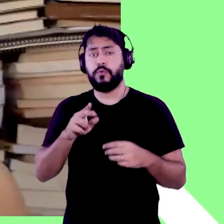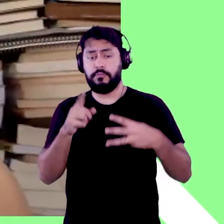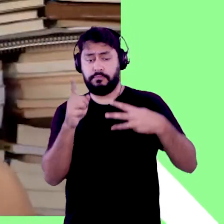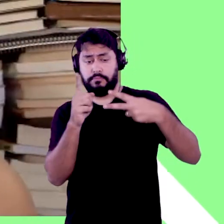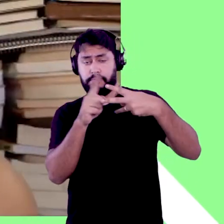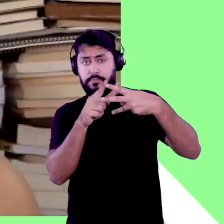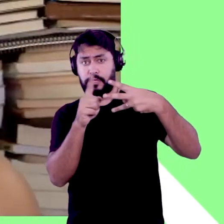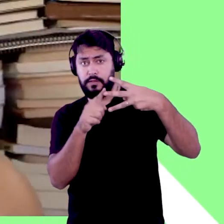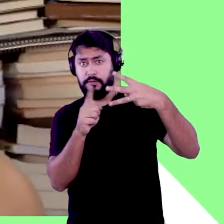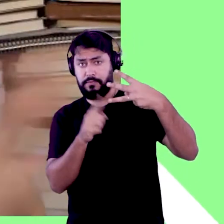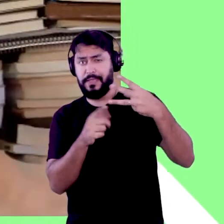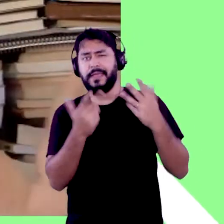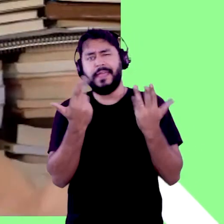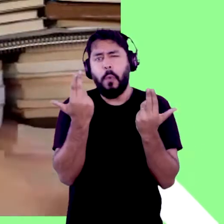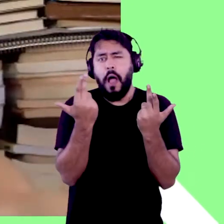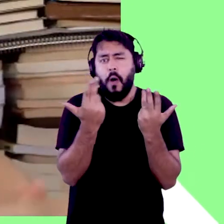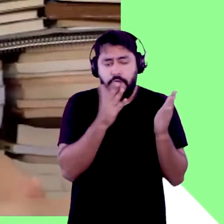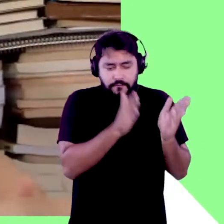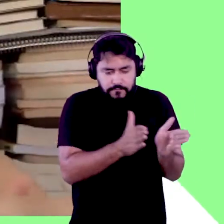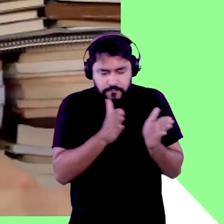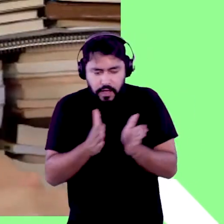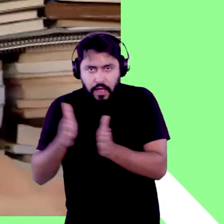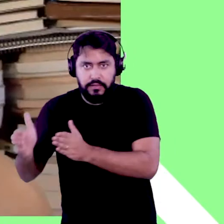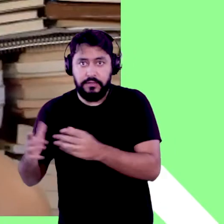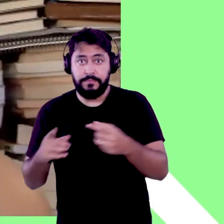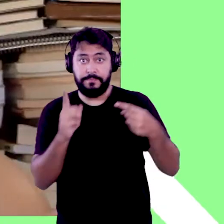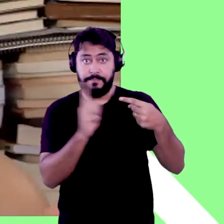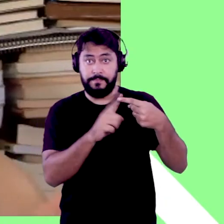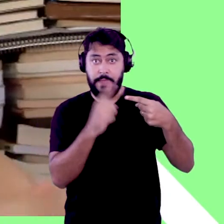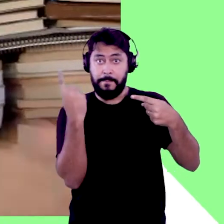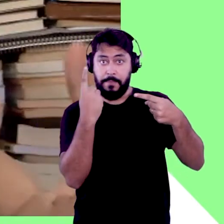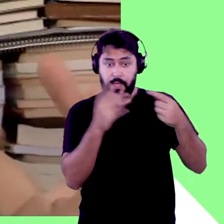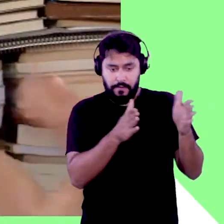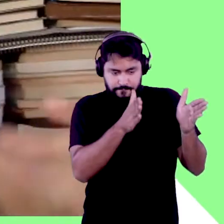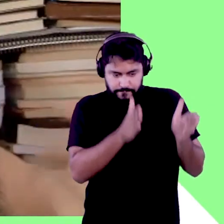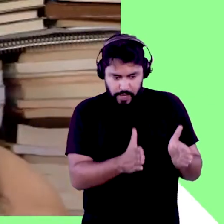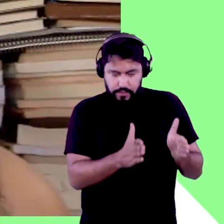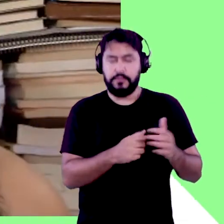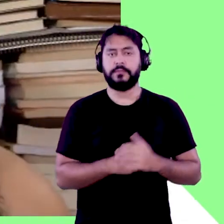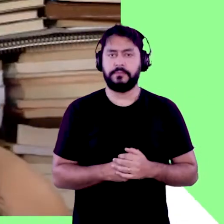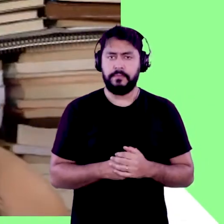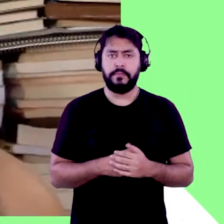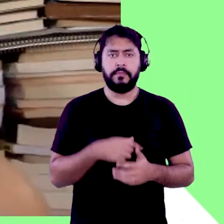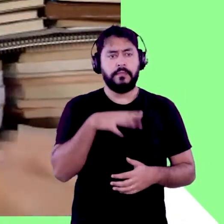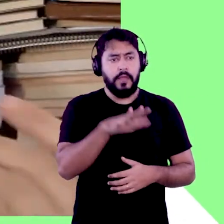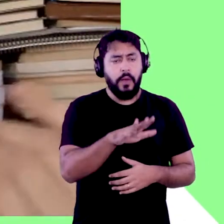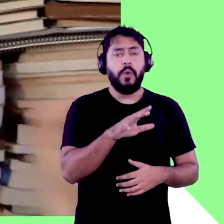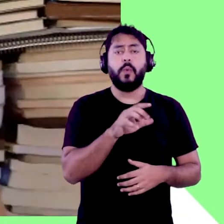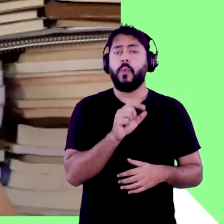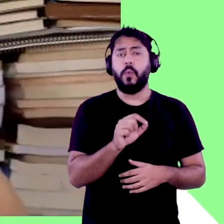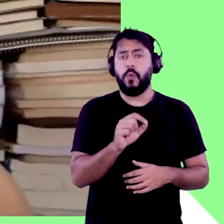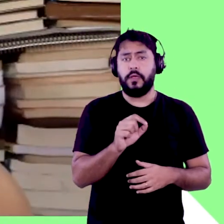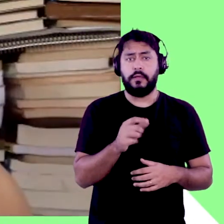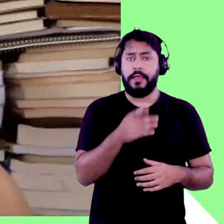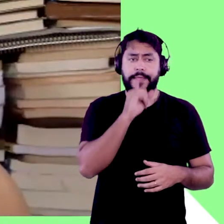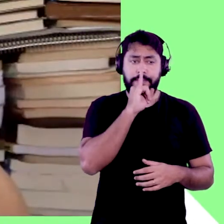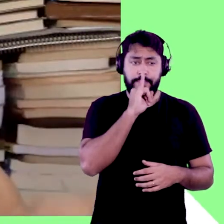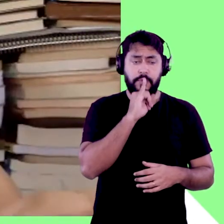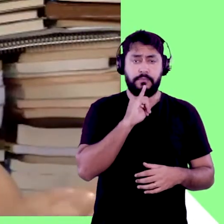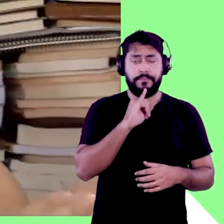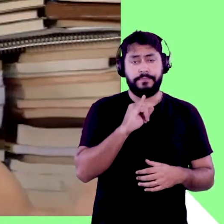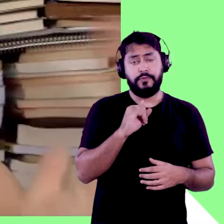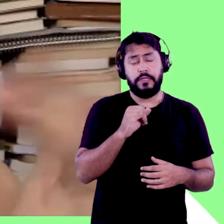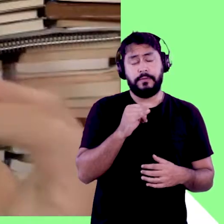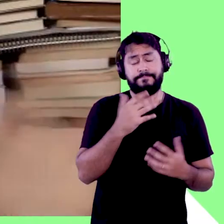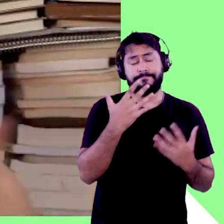principais fases, né? Então, a primeira fase é você reconhecer que a gente exclui, né? Porque